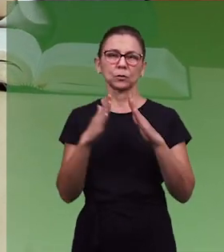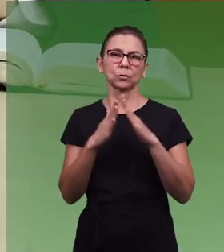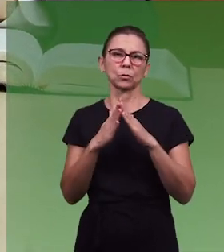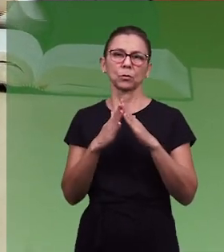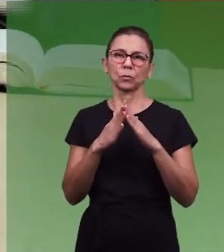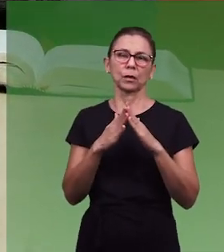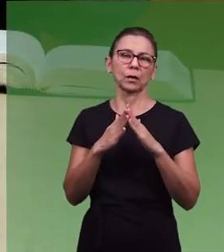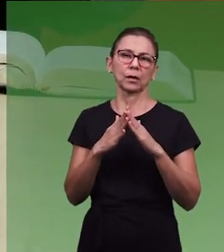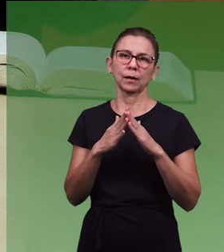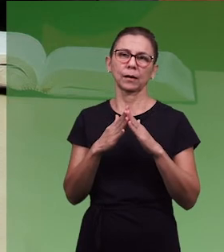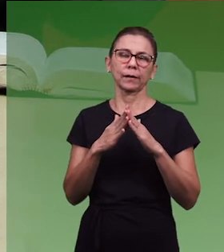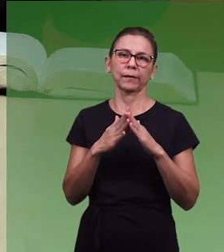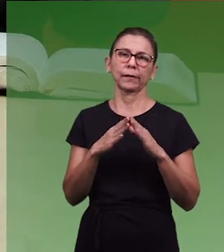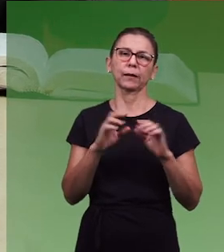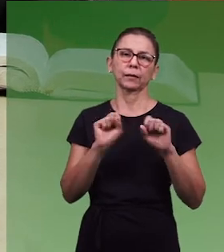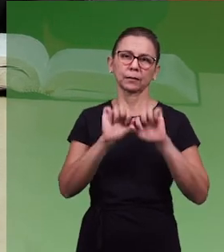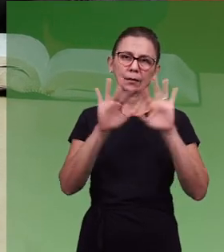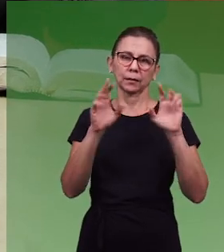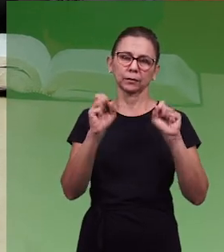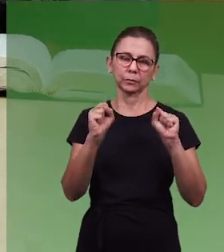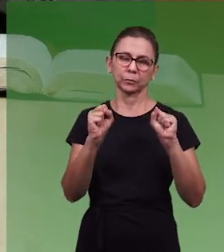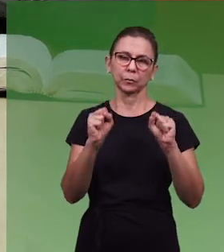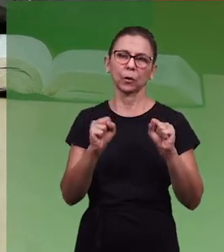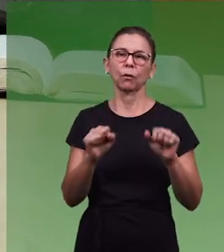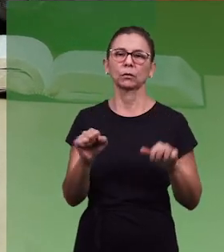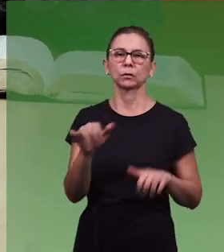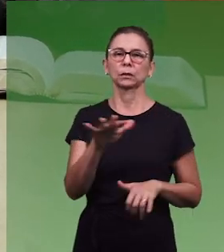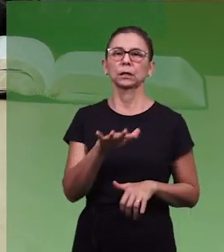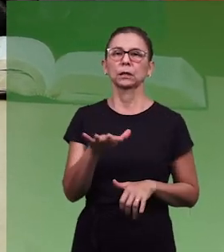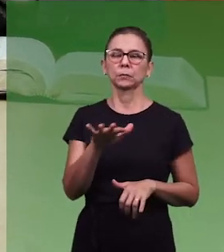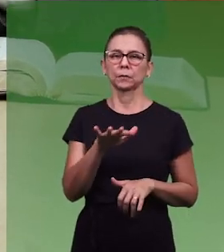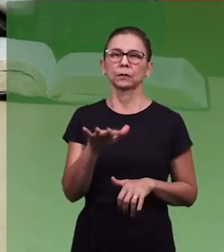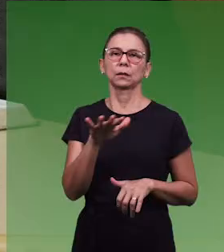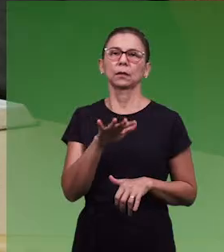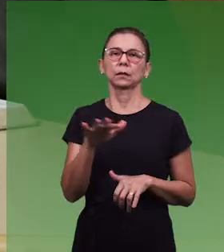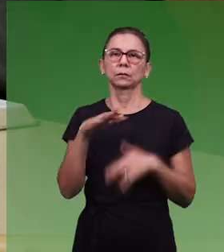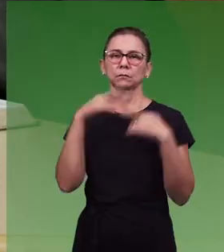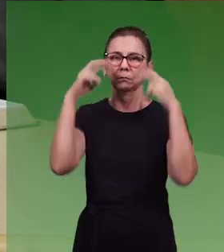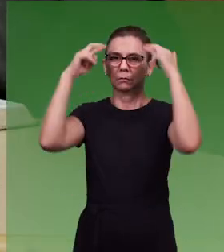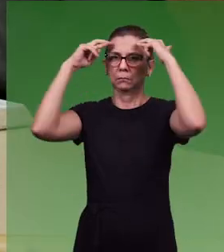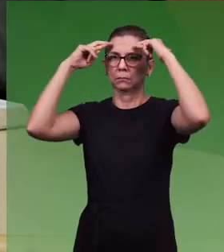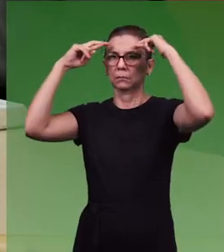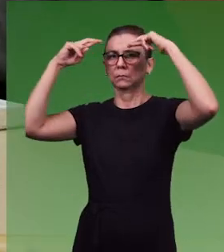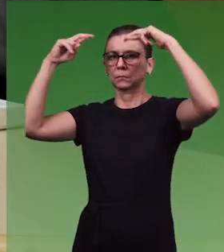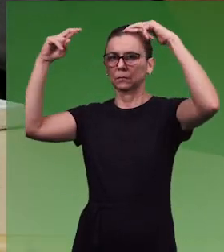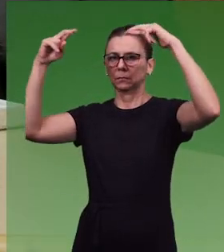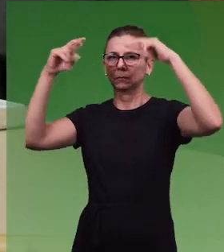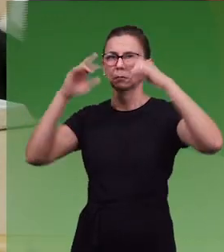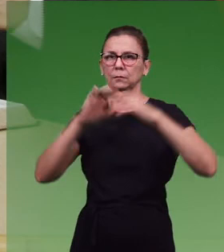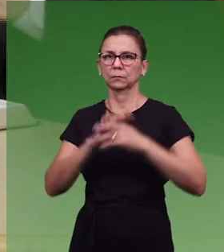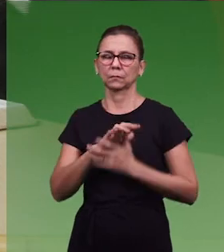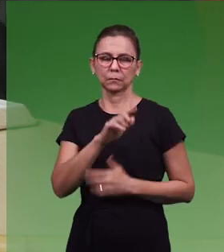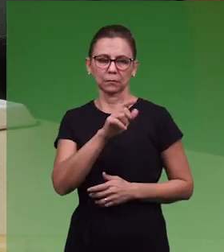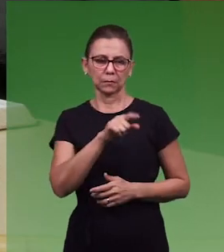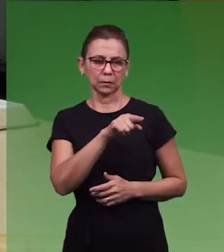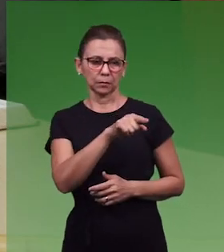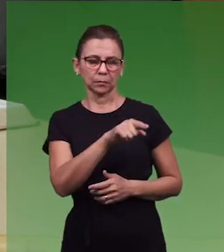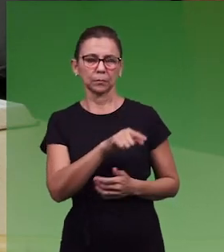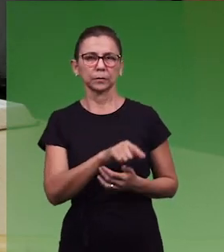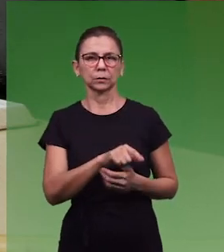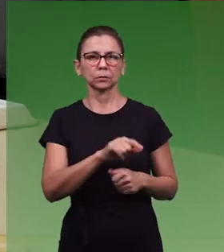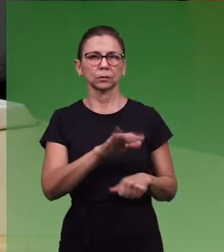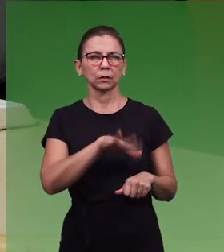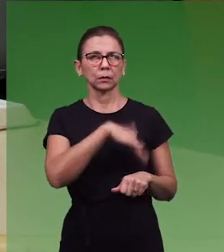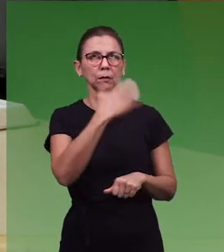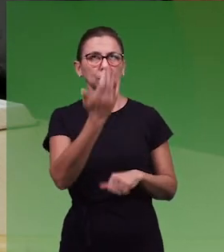antes do culto, precisa haver aquele ambiente de reverência para que aquele irmão que passou o dia